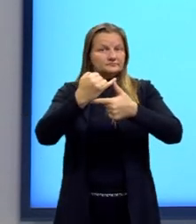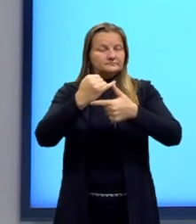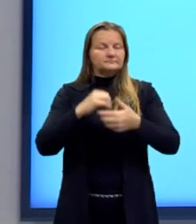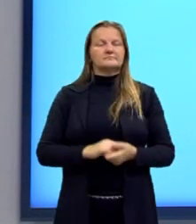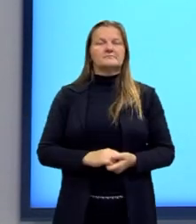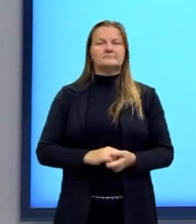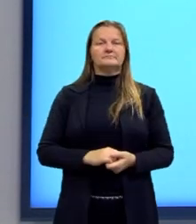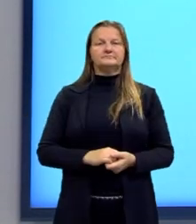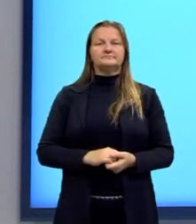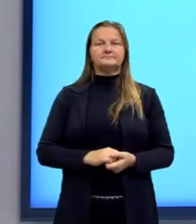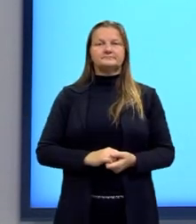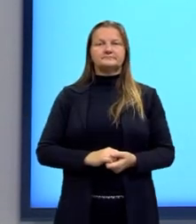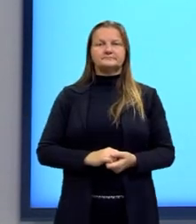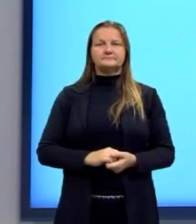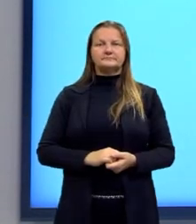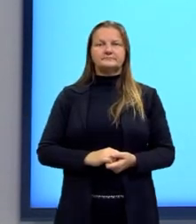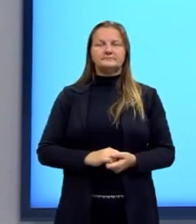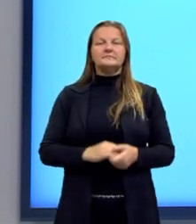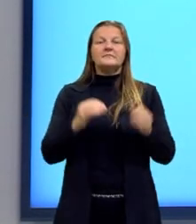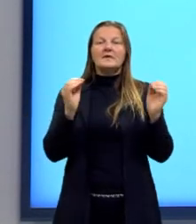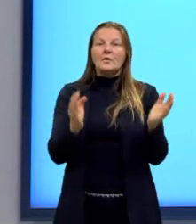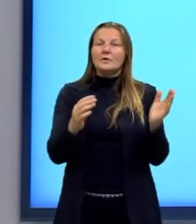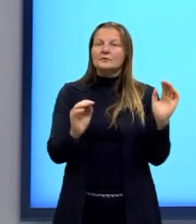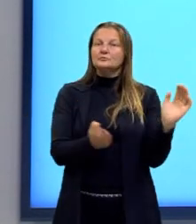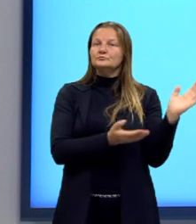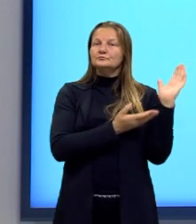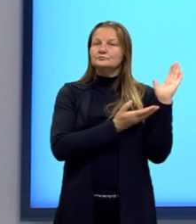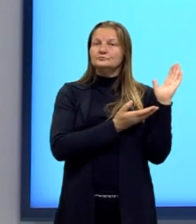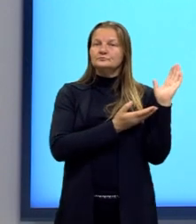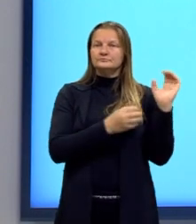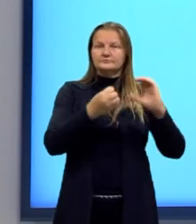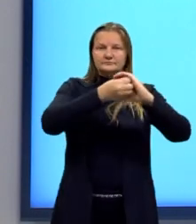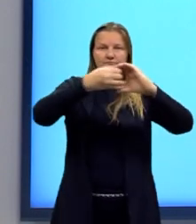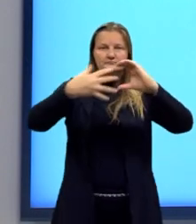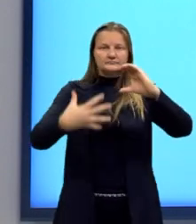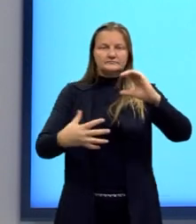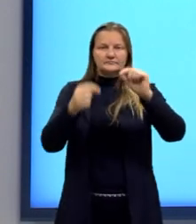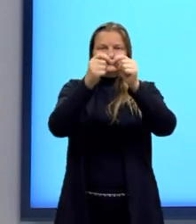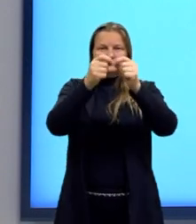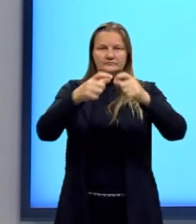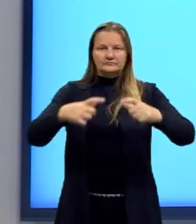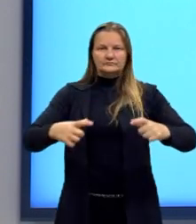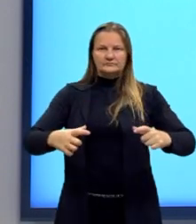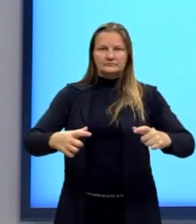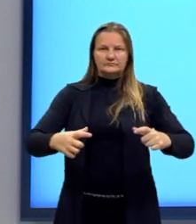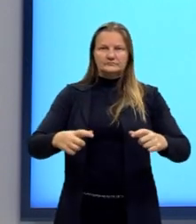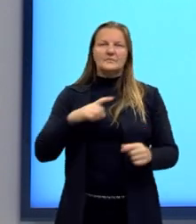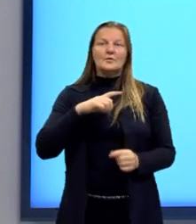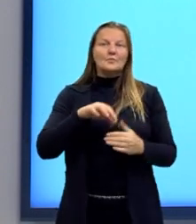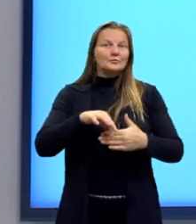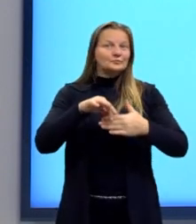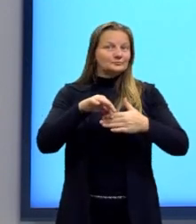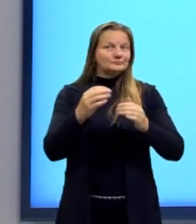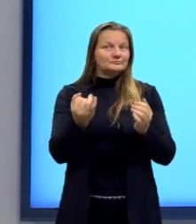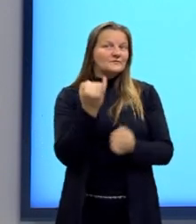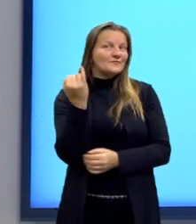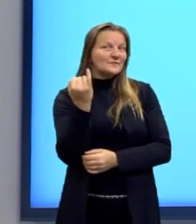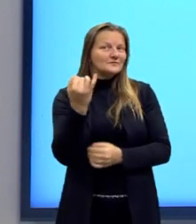e aqui nós vamos ver então a classificação de um cone então novamente destaquei as